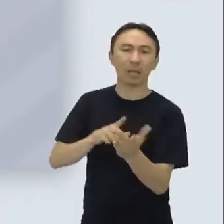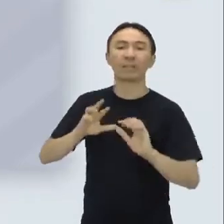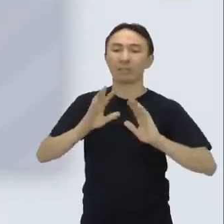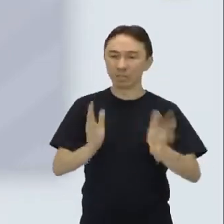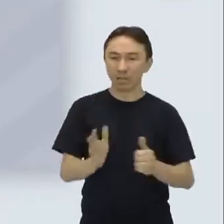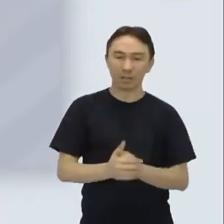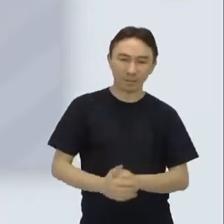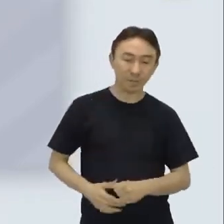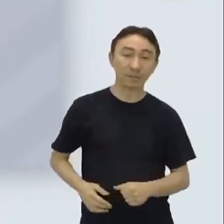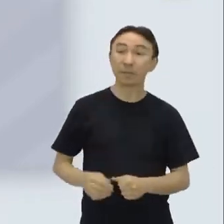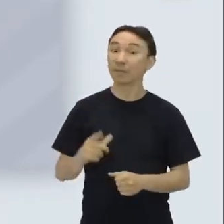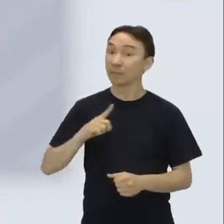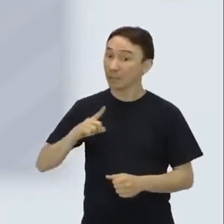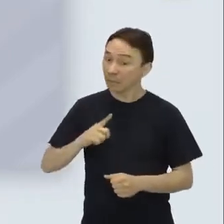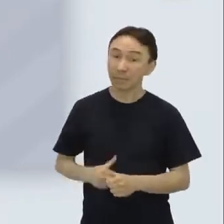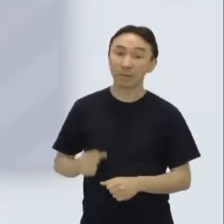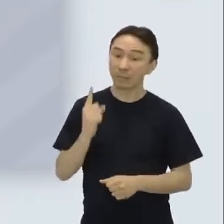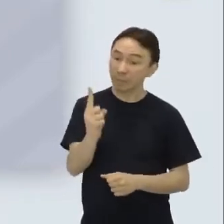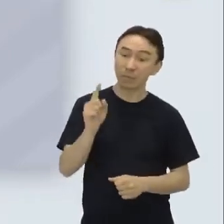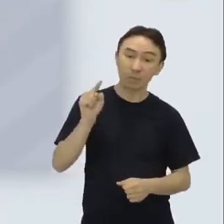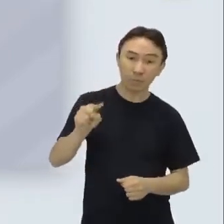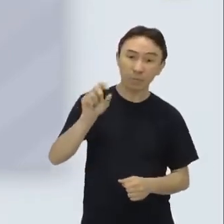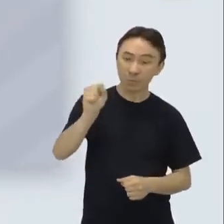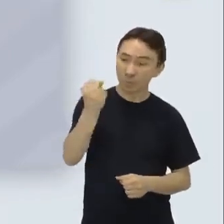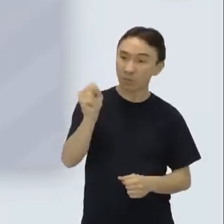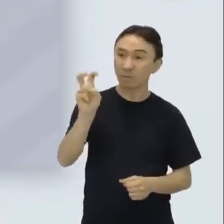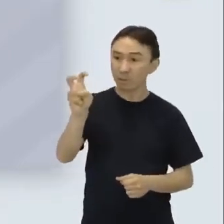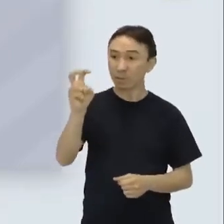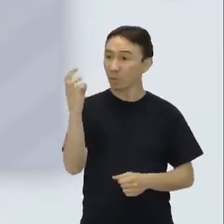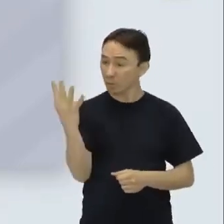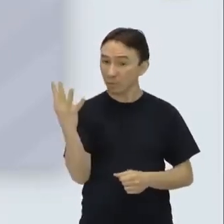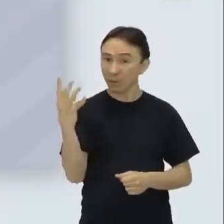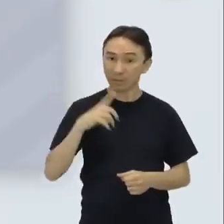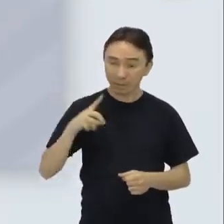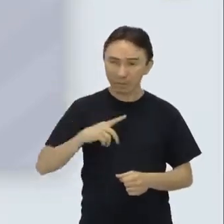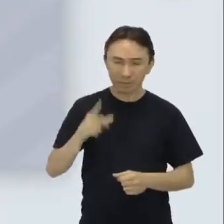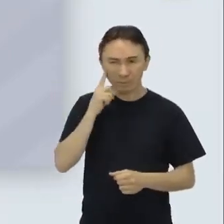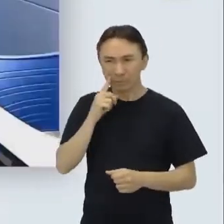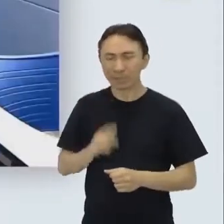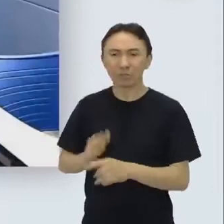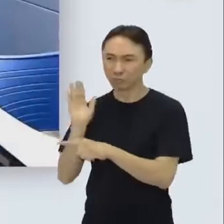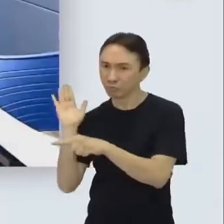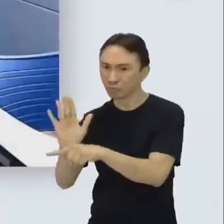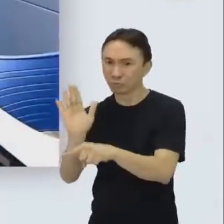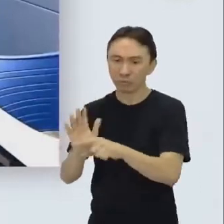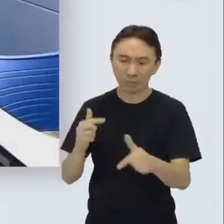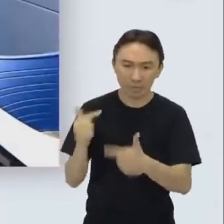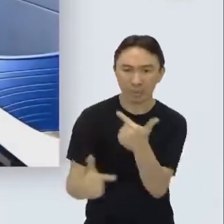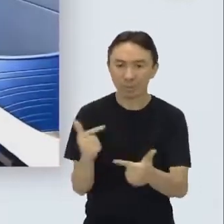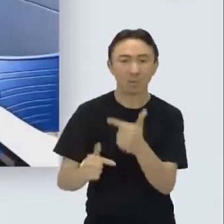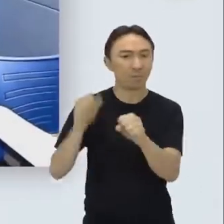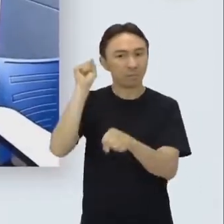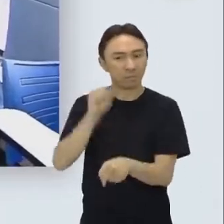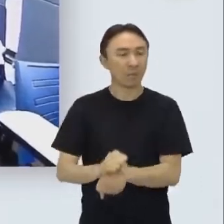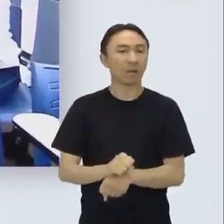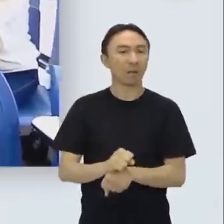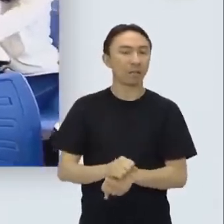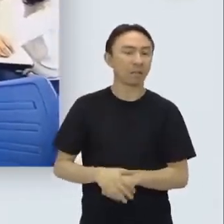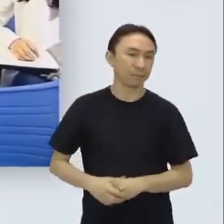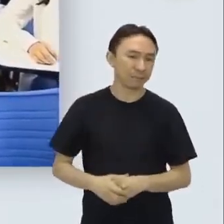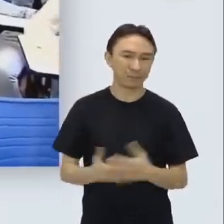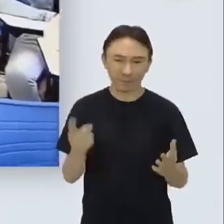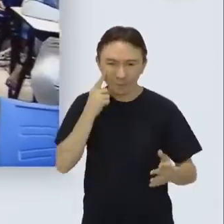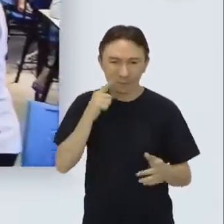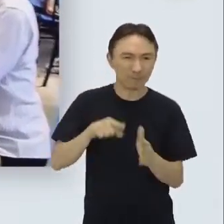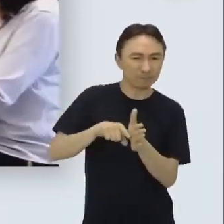os agentes retiraram quase 2.000 crianças da situação de trabalho infantil. Durante as ações de fiscalização,